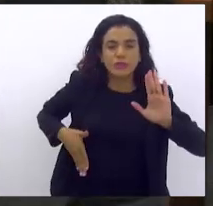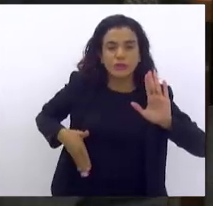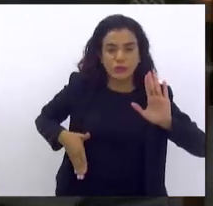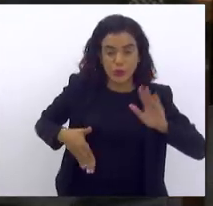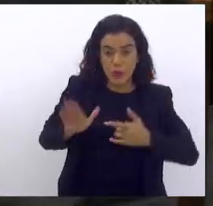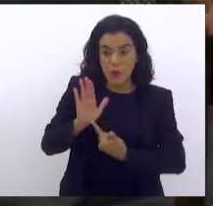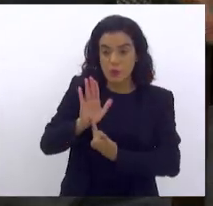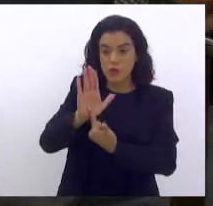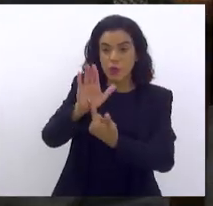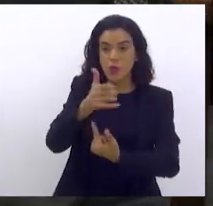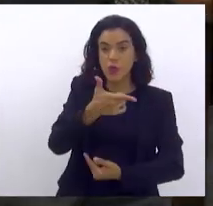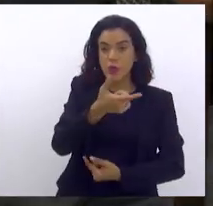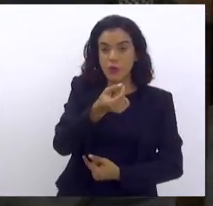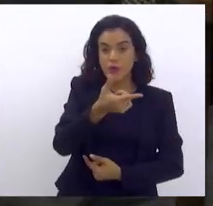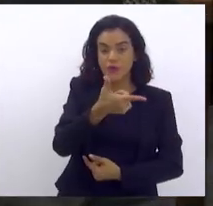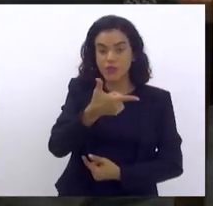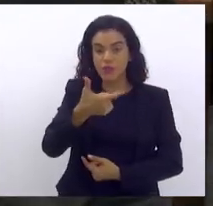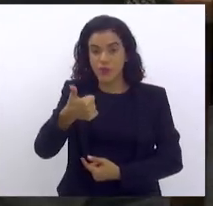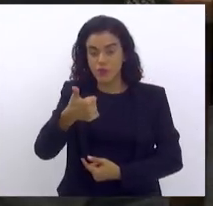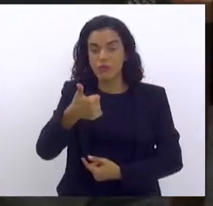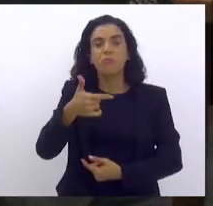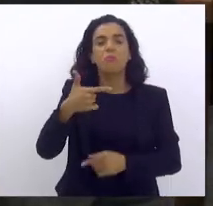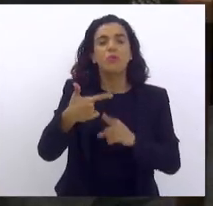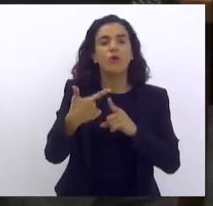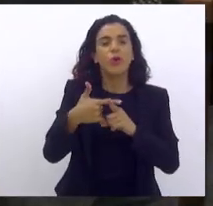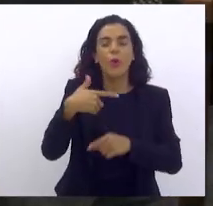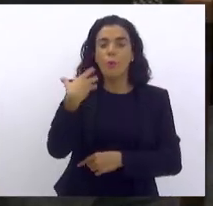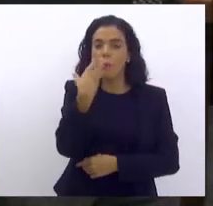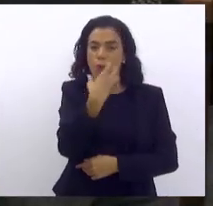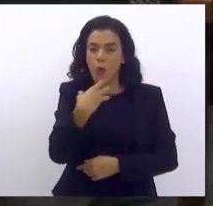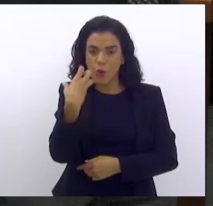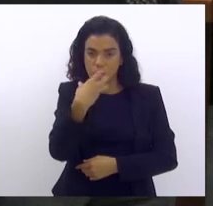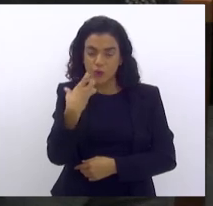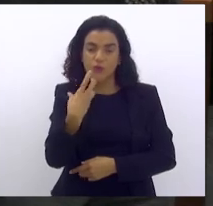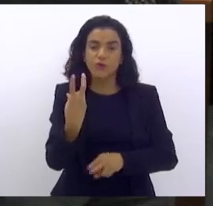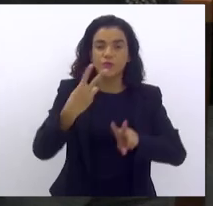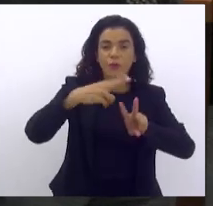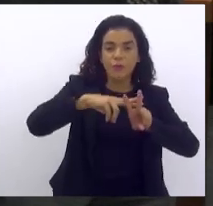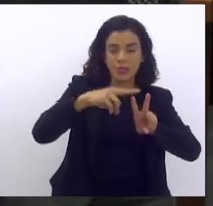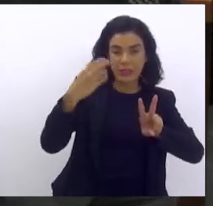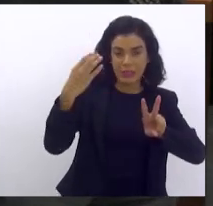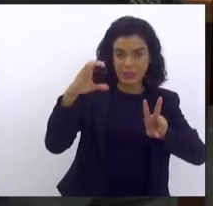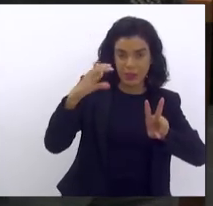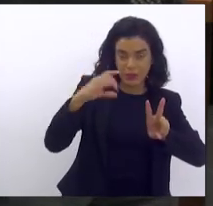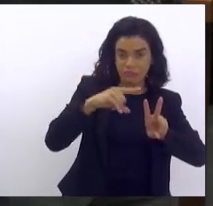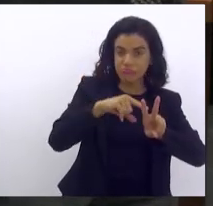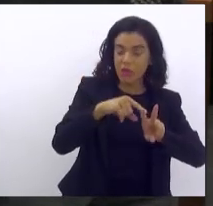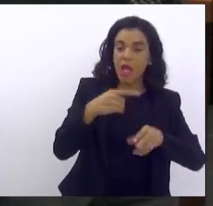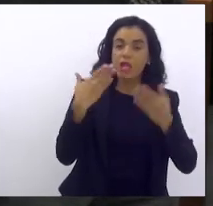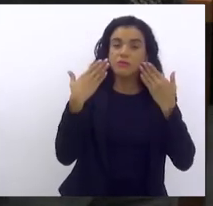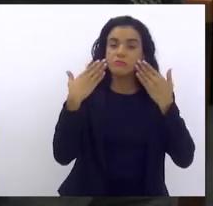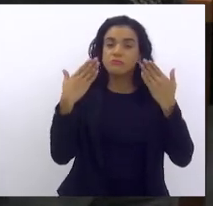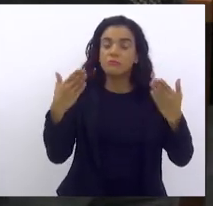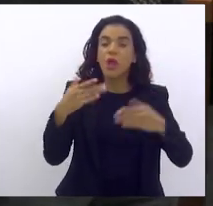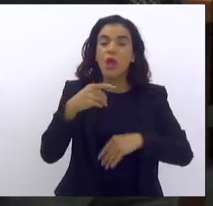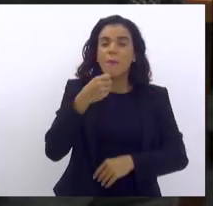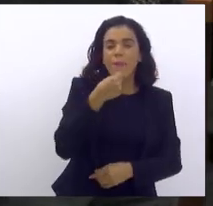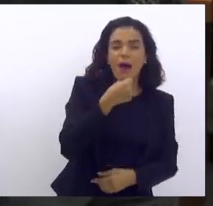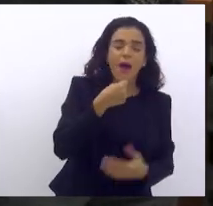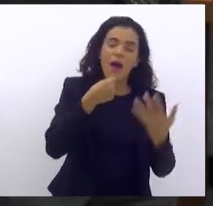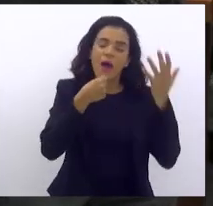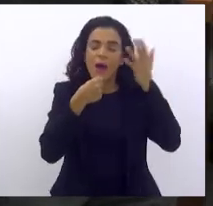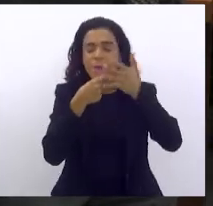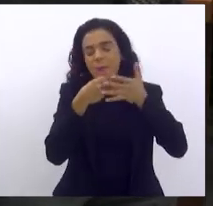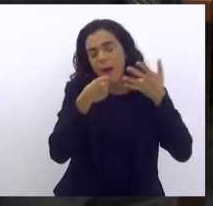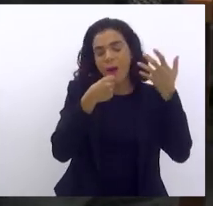no âmbito da prisão de um músico de Niterói chamado Luiz Justino, que se apresentava no momento em